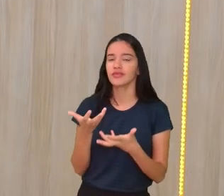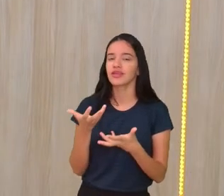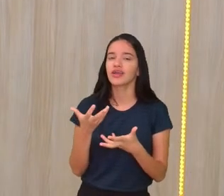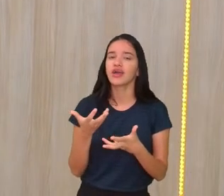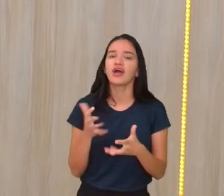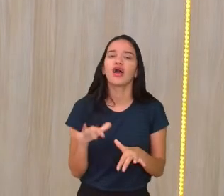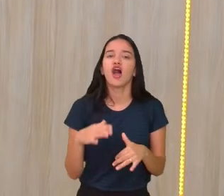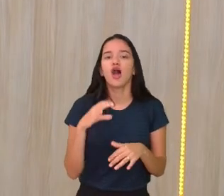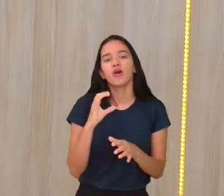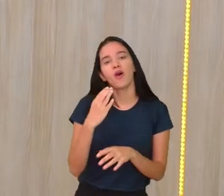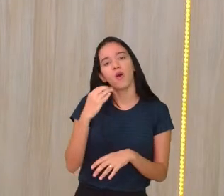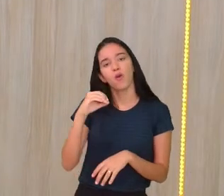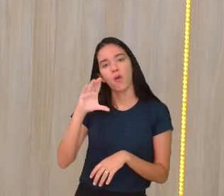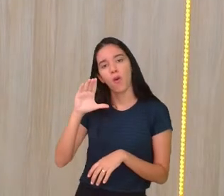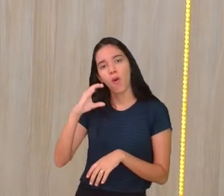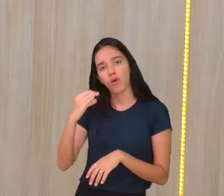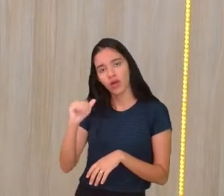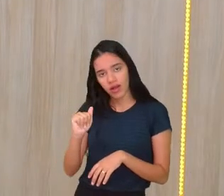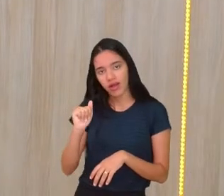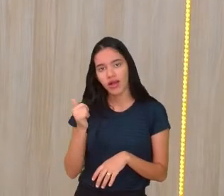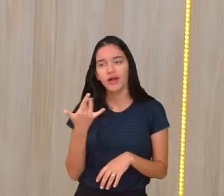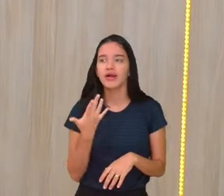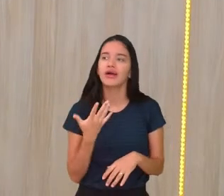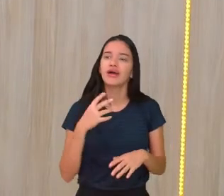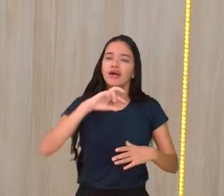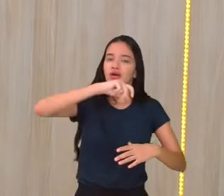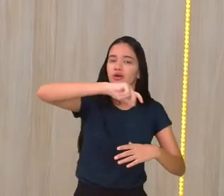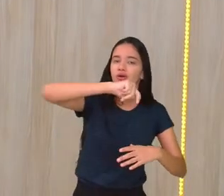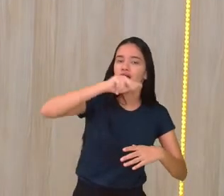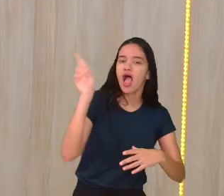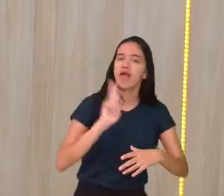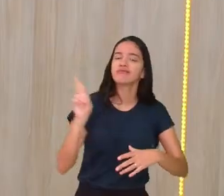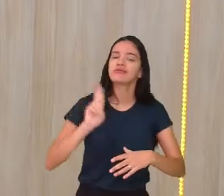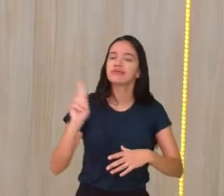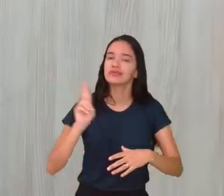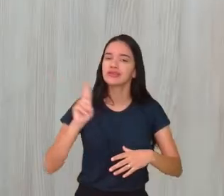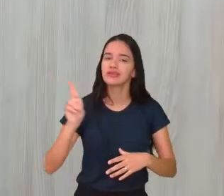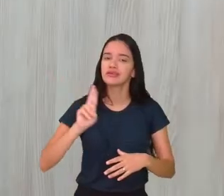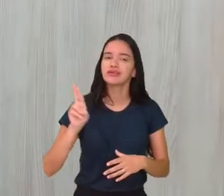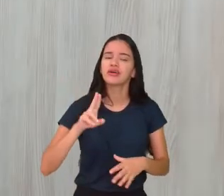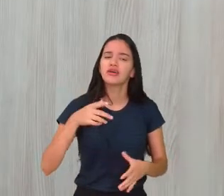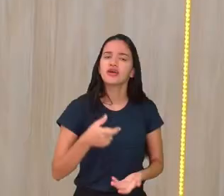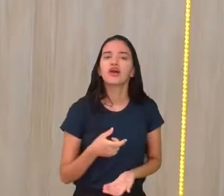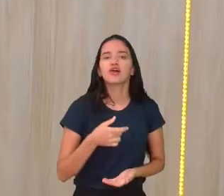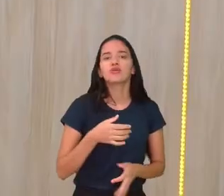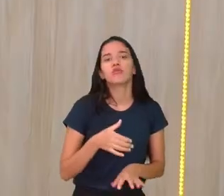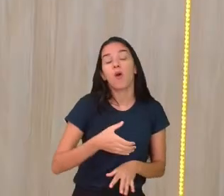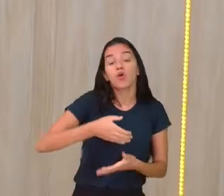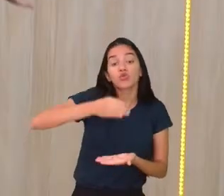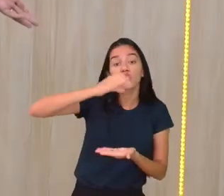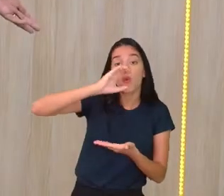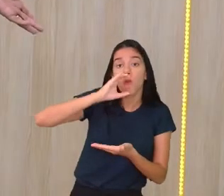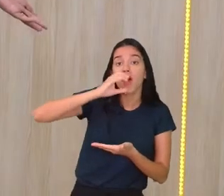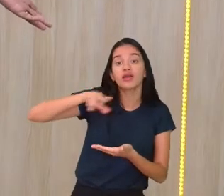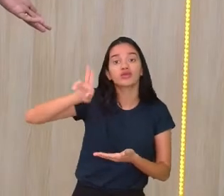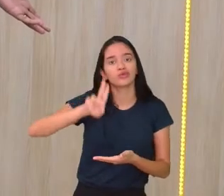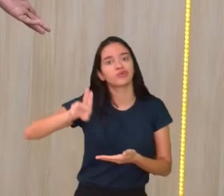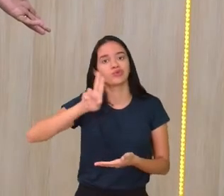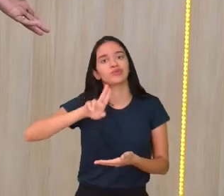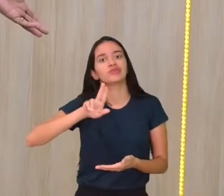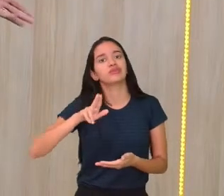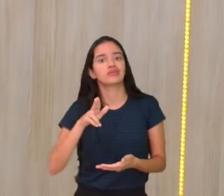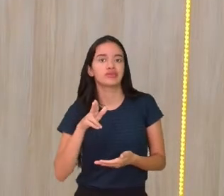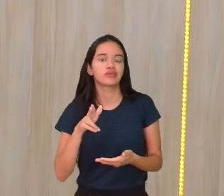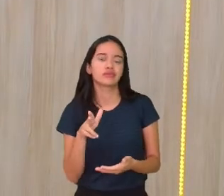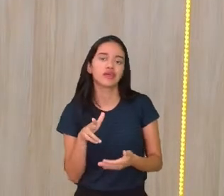coca no final de semana assim em casa? Por que você não pode reaproveitar? Refrigerante? Exato. Por que você não pode tomar aquele refrigerante e reutilizar aquela garrafa para outra atividade,